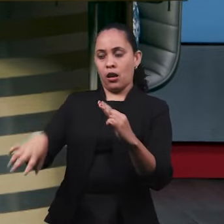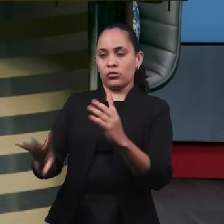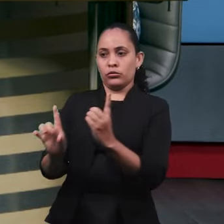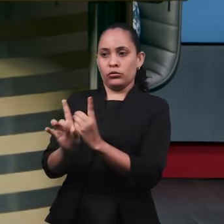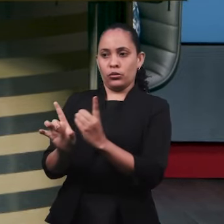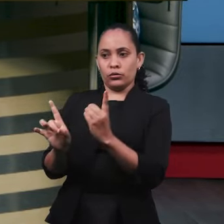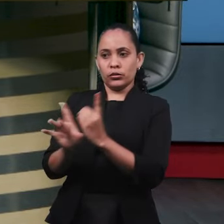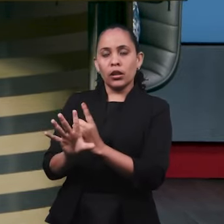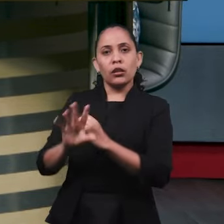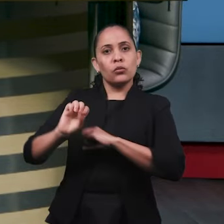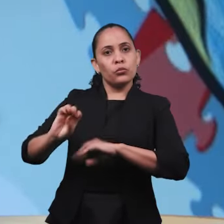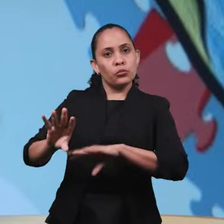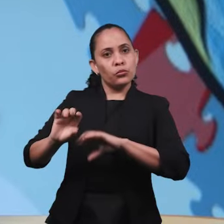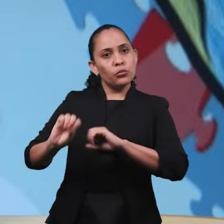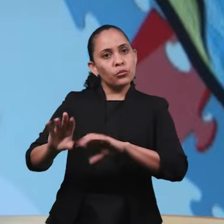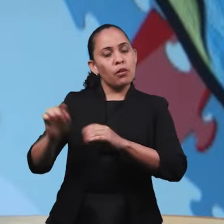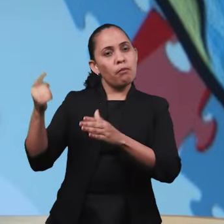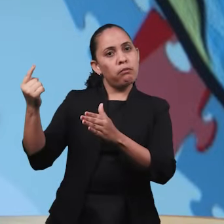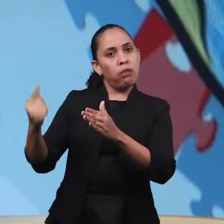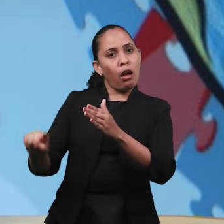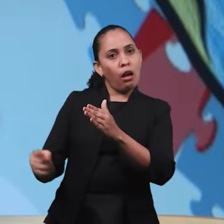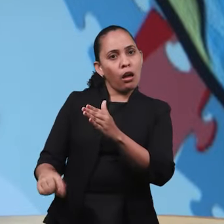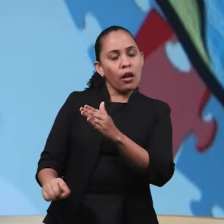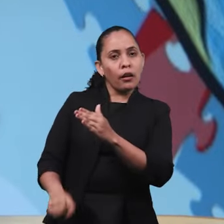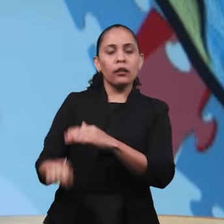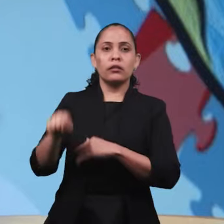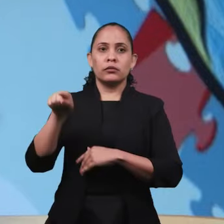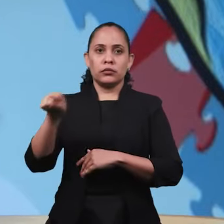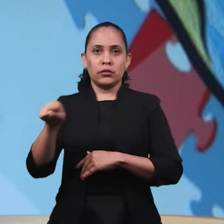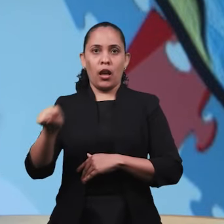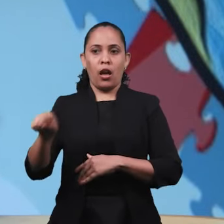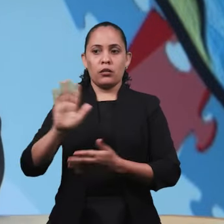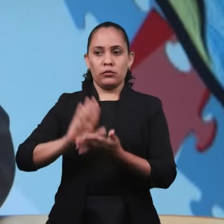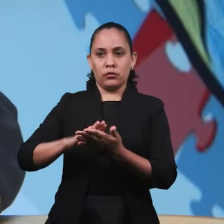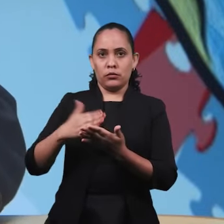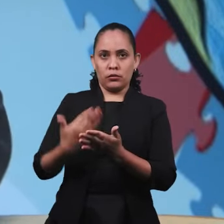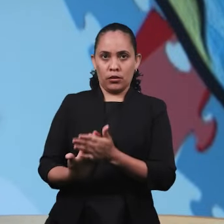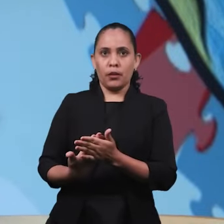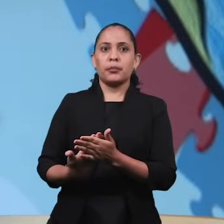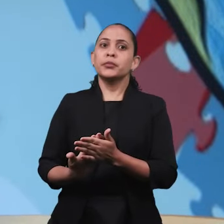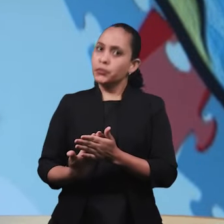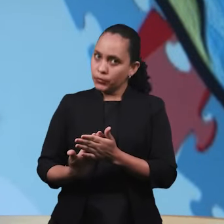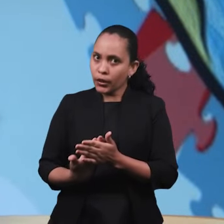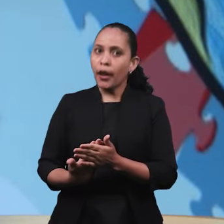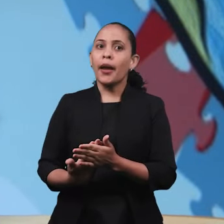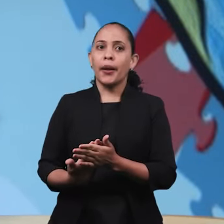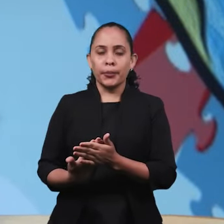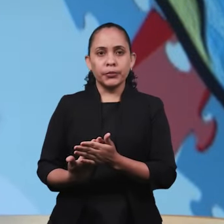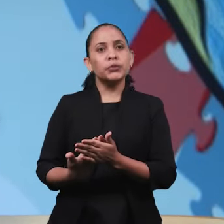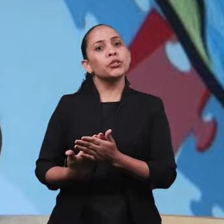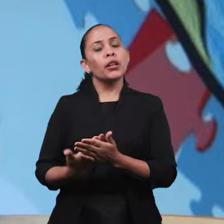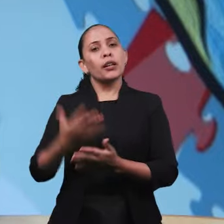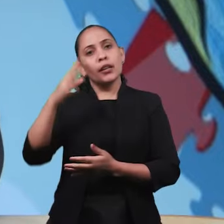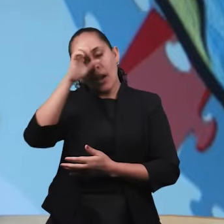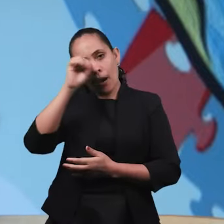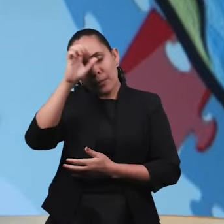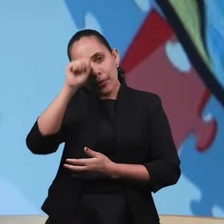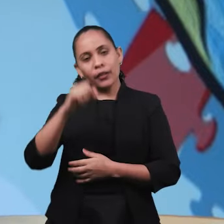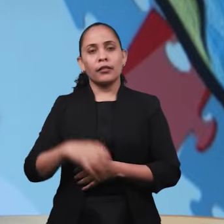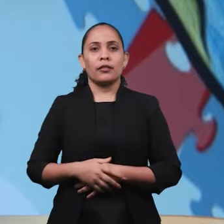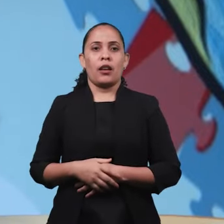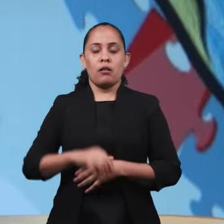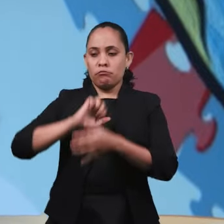doutrina, já é um ensino mais profundo. Então, há intérpretes que se esmeraram no conhecimento da língua, que se aprofundaram